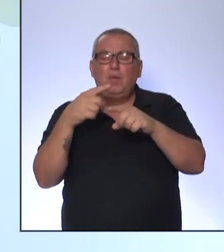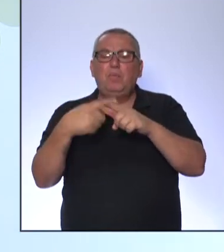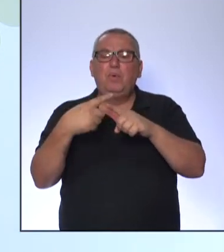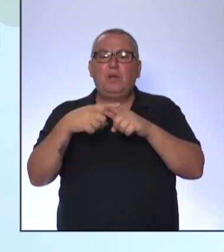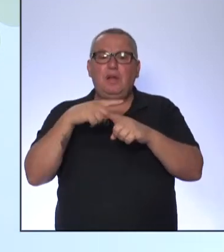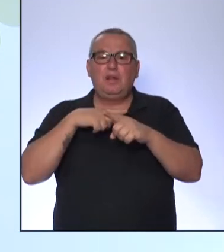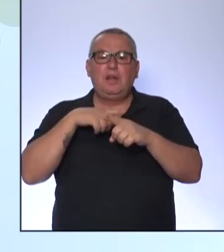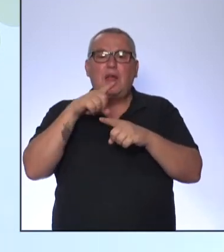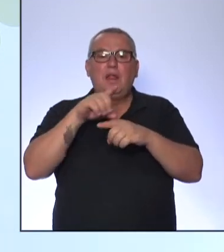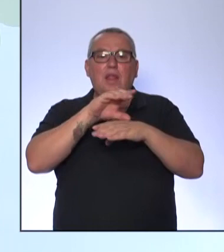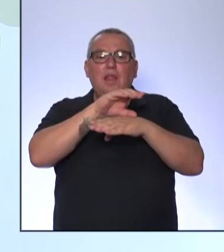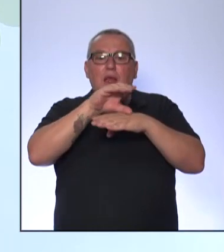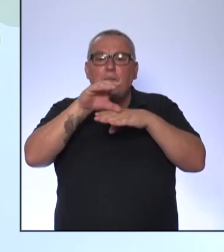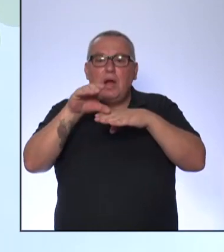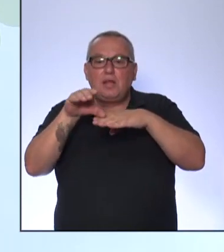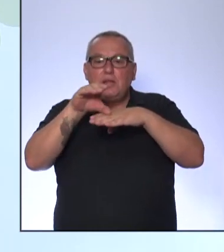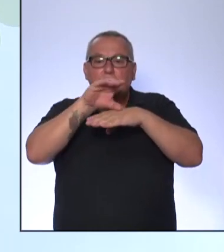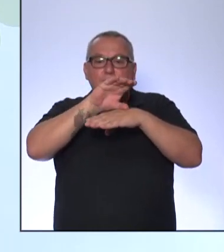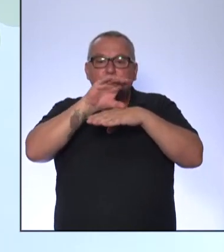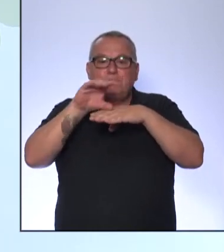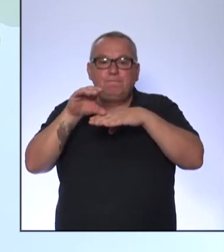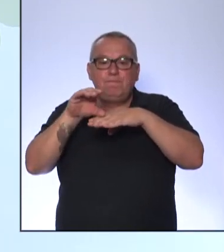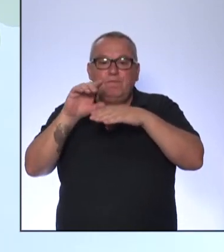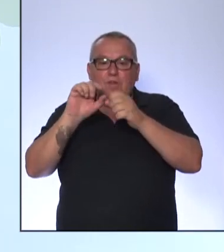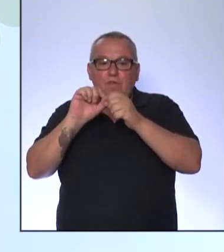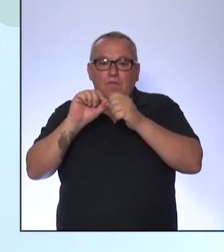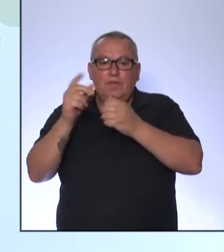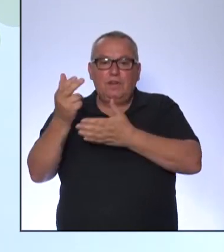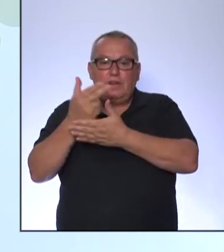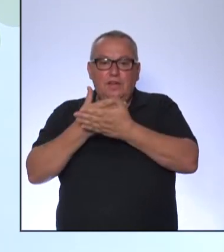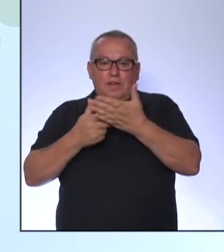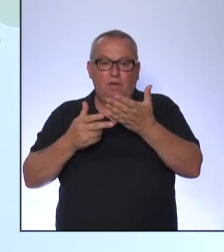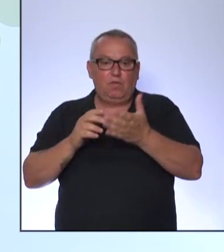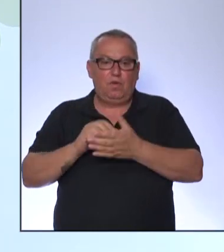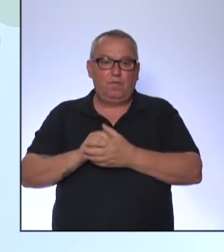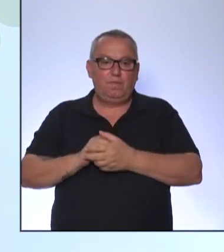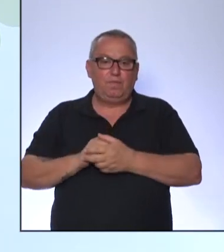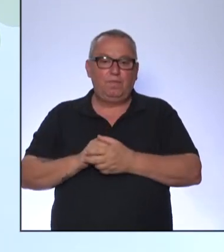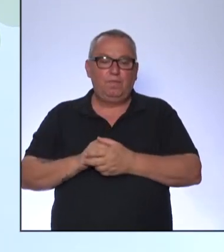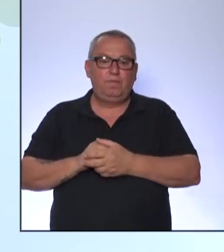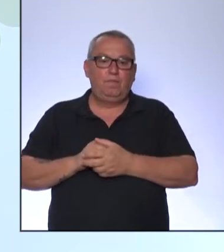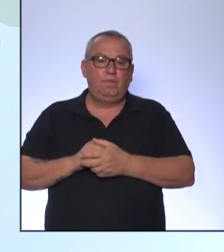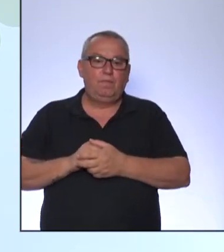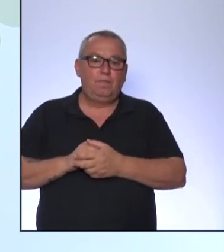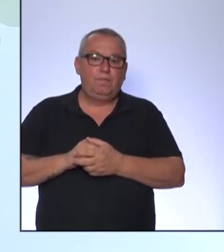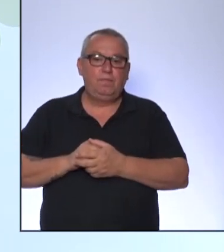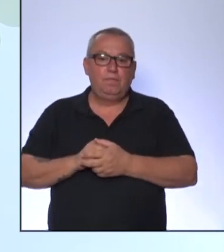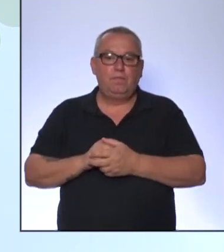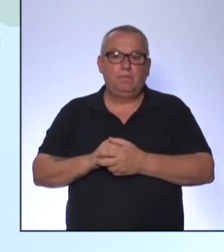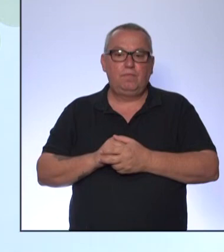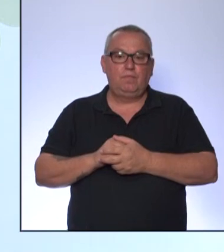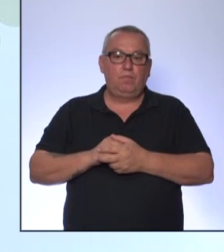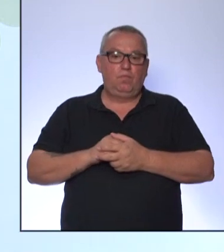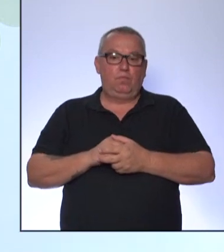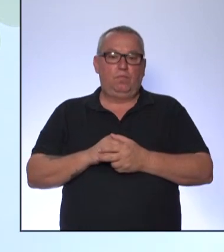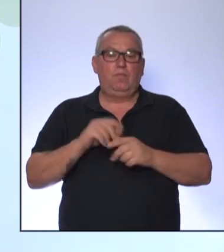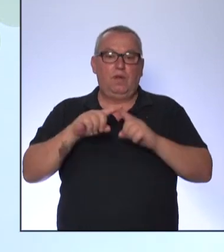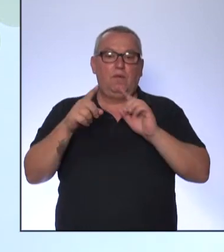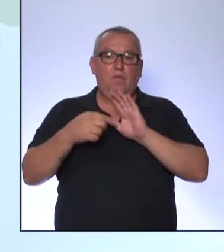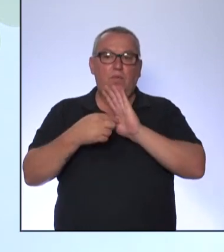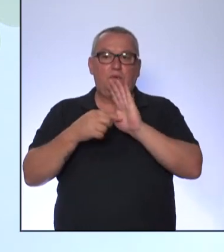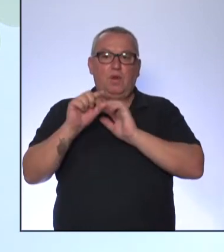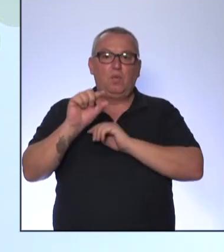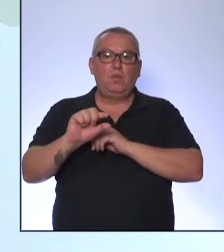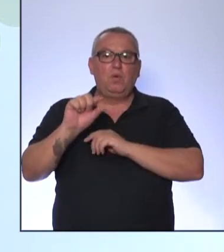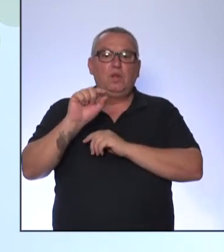existem nessa camada. E aí eu vou fazer desenhos esquemáticos, tá bom? Esses desenhos esquemáticos eles vão demonstrar um pouquinho